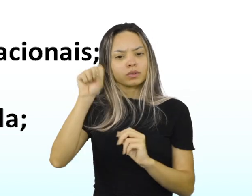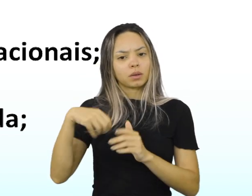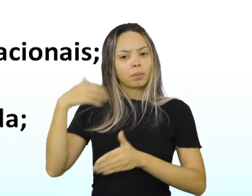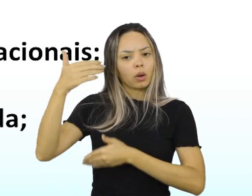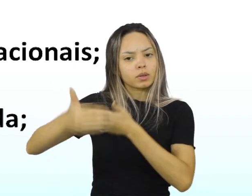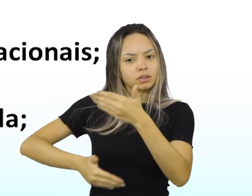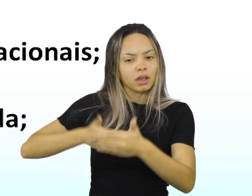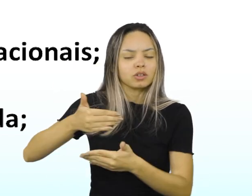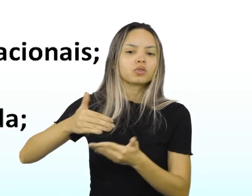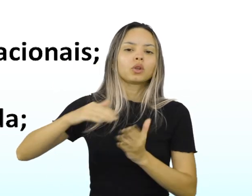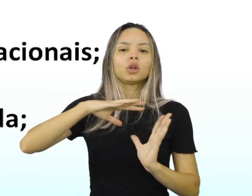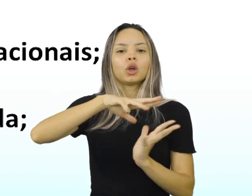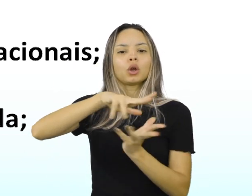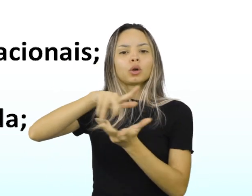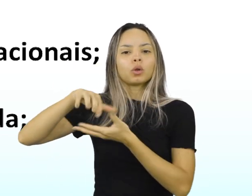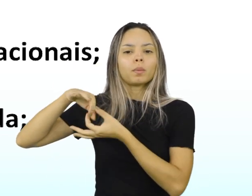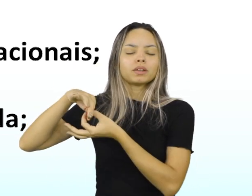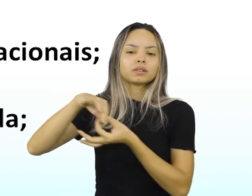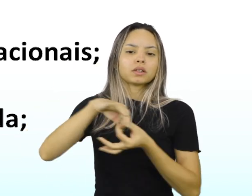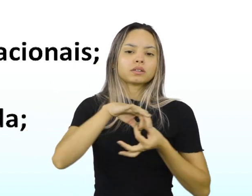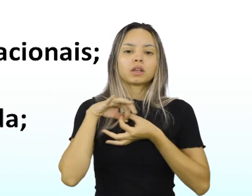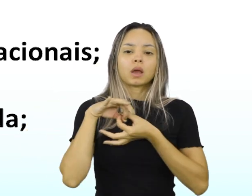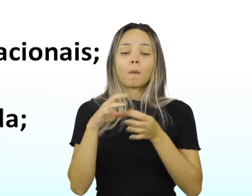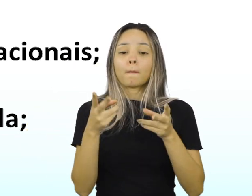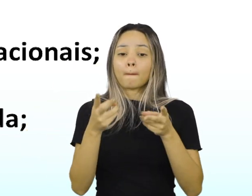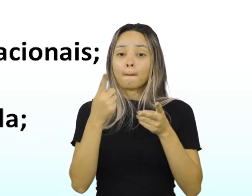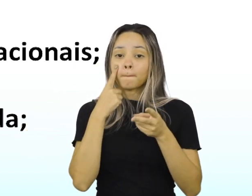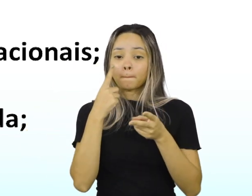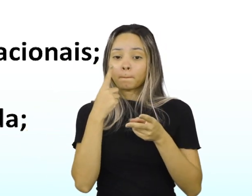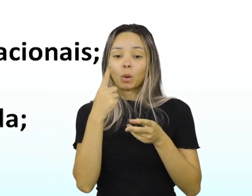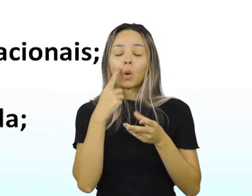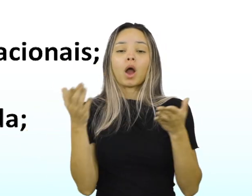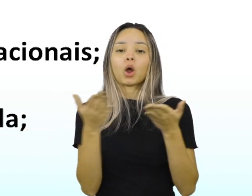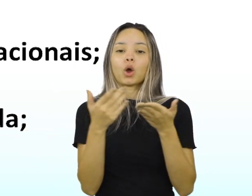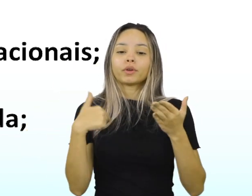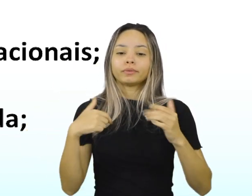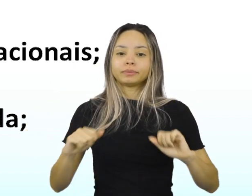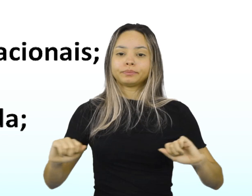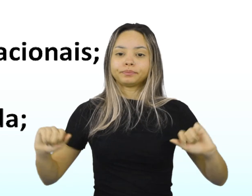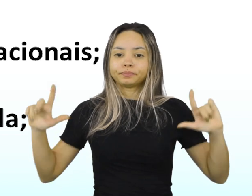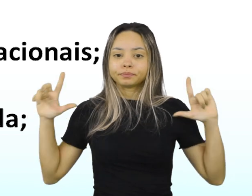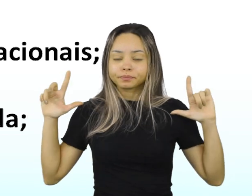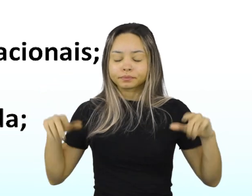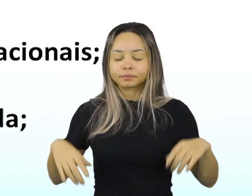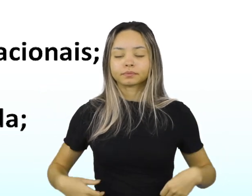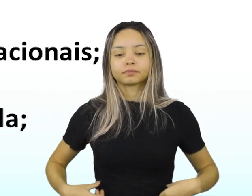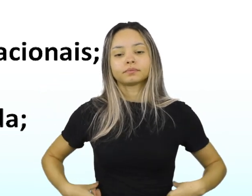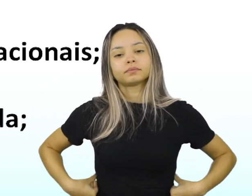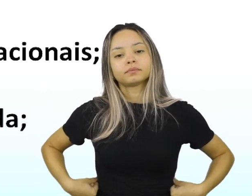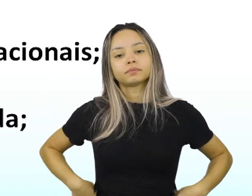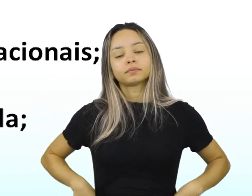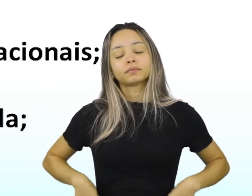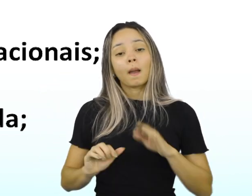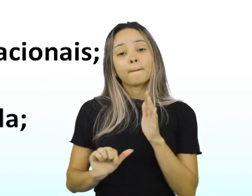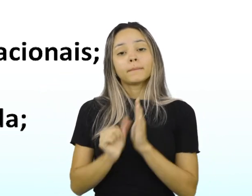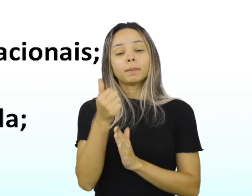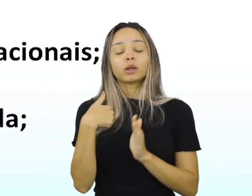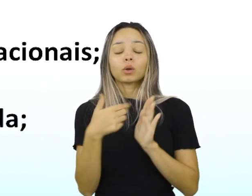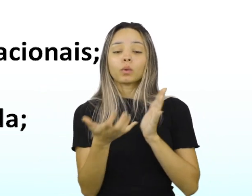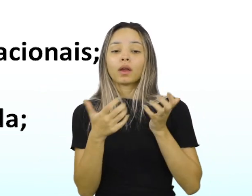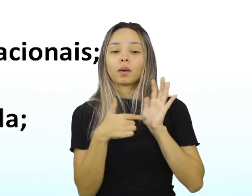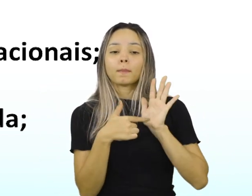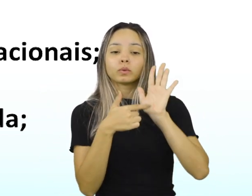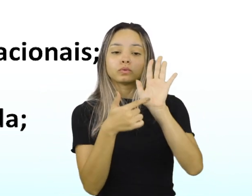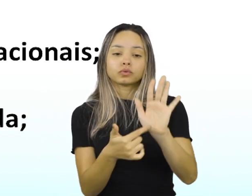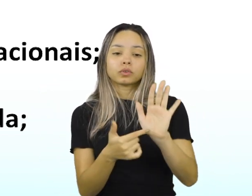de globalização. Então, vou trazer algumas características, coloca aí na tela, vamos me dividir aí na tela. O primeiro ponto que eu